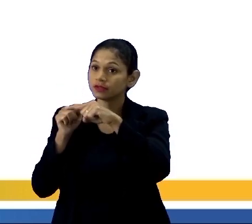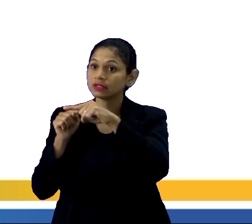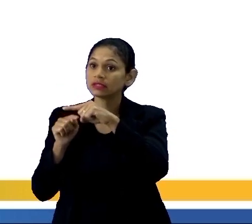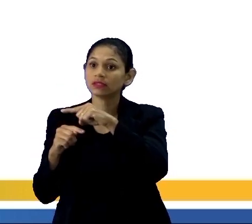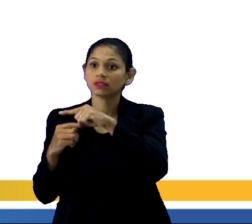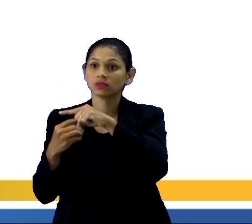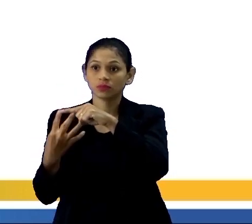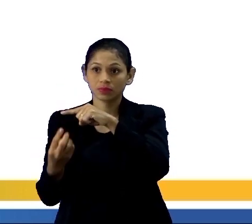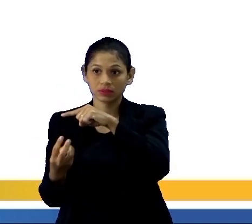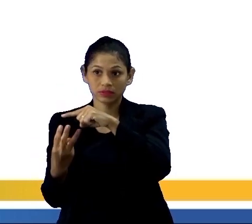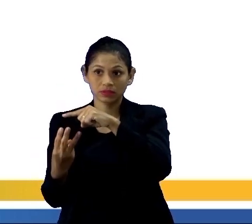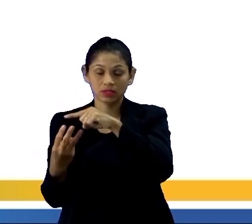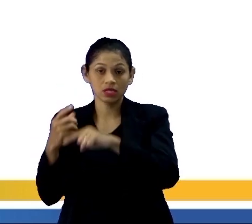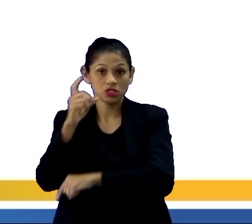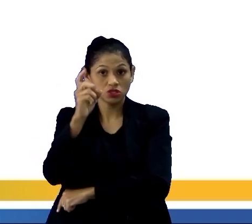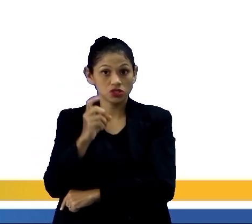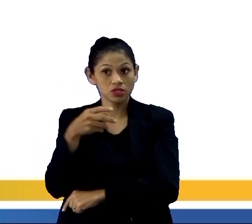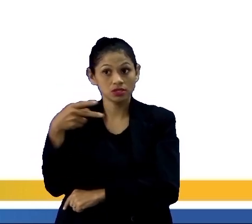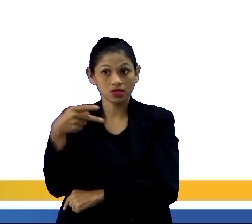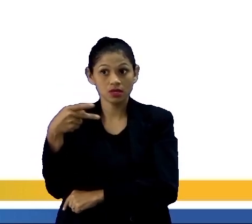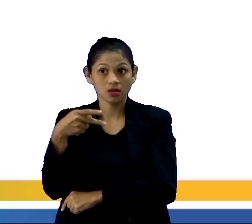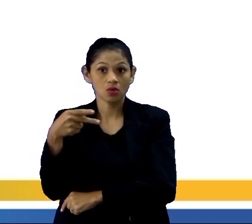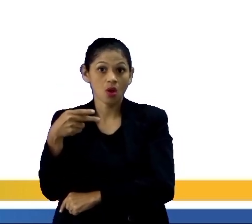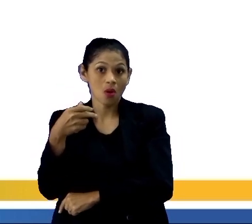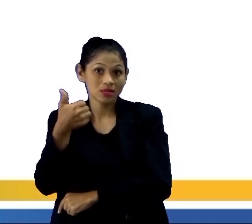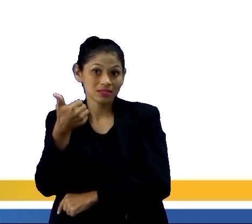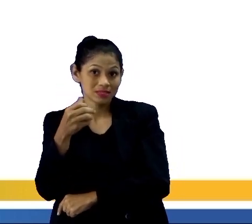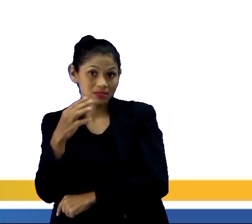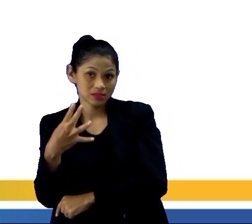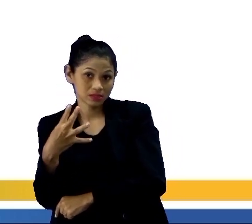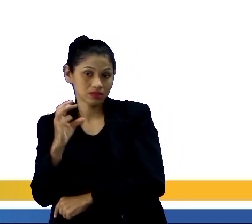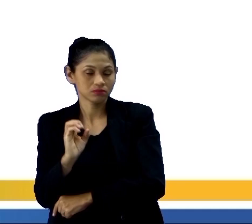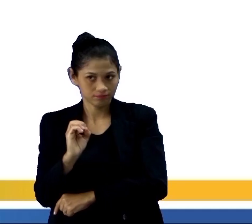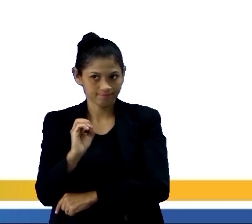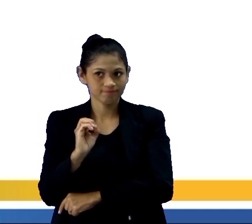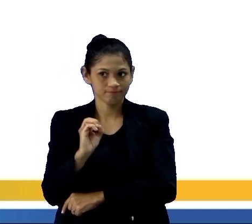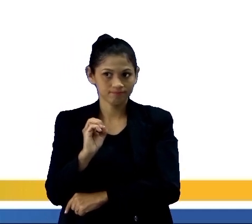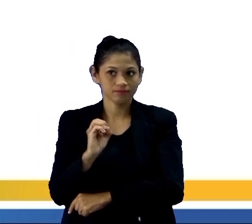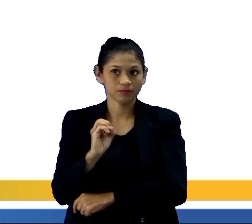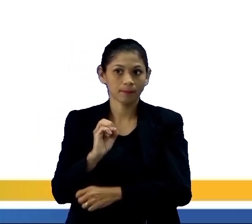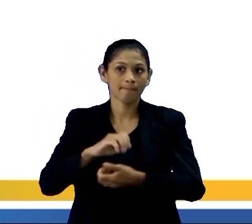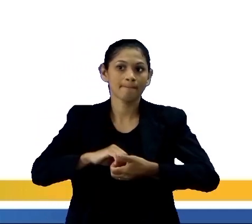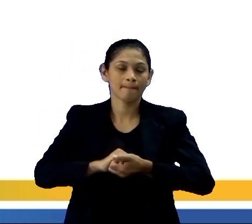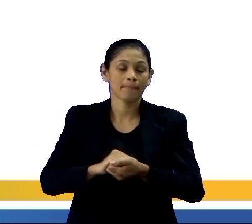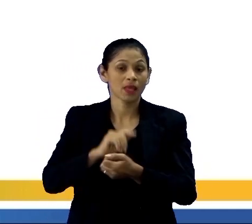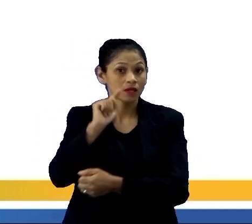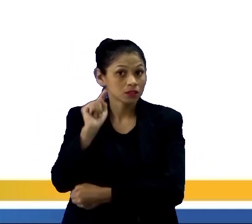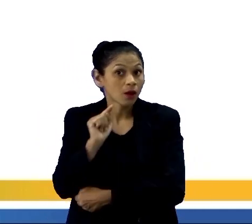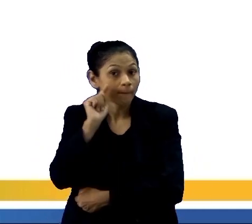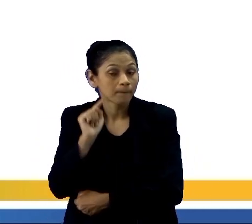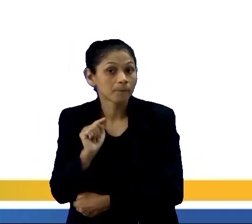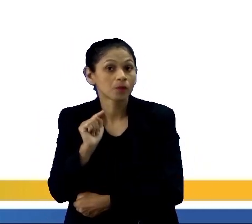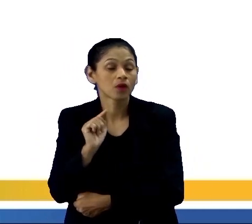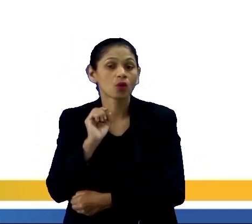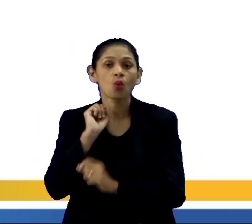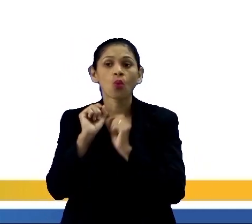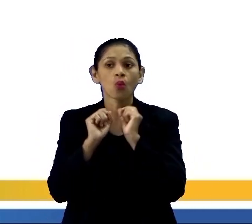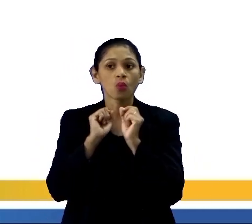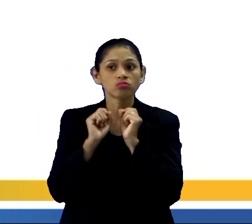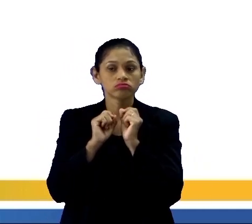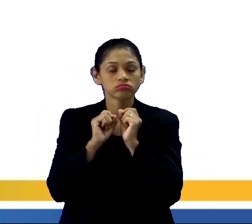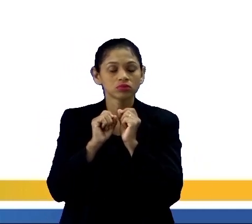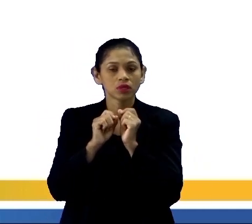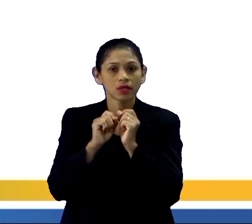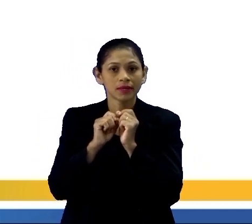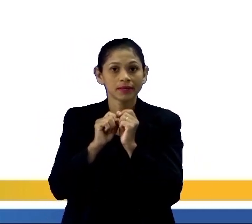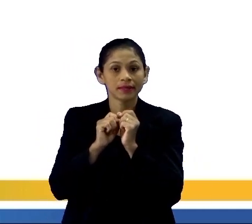140. Veja que a incógnita x corresponde à grandeza da quantidade de páginas. Portanto, durante 6